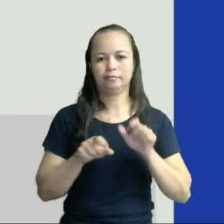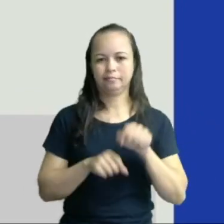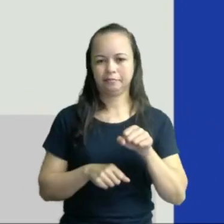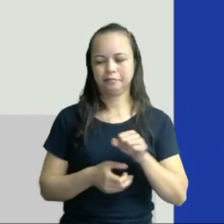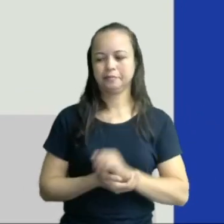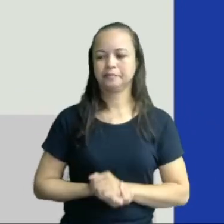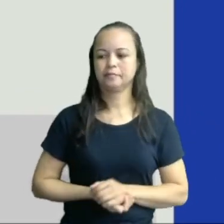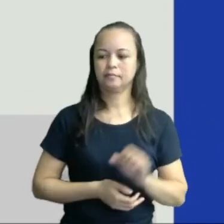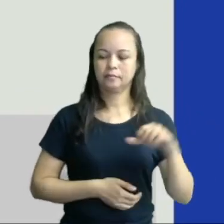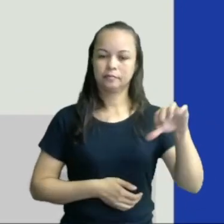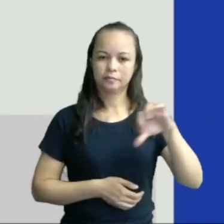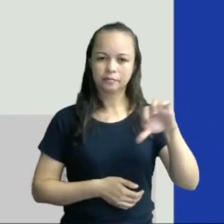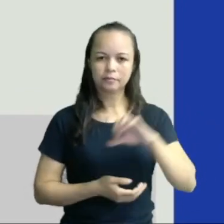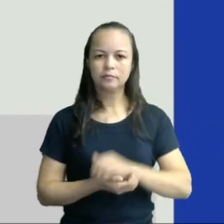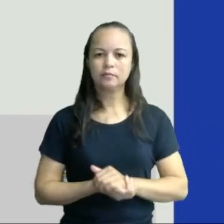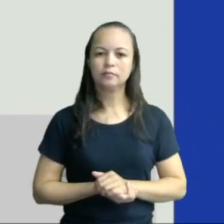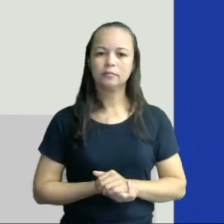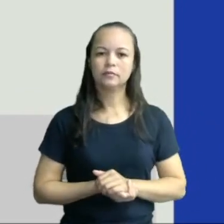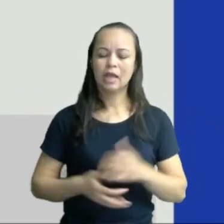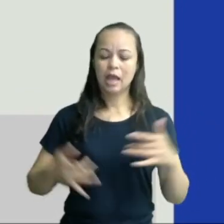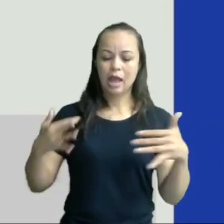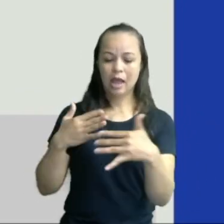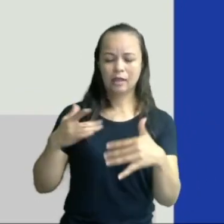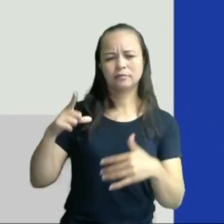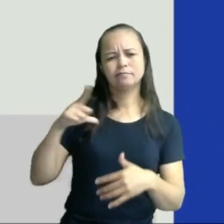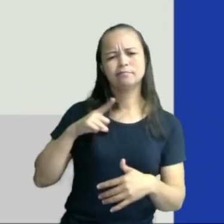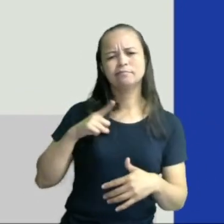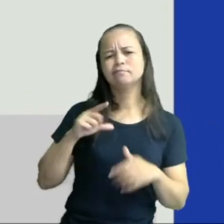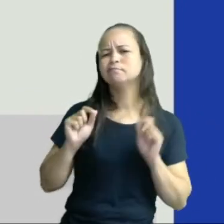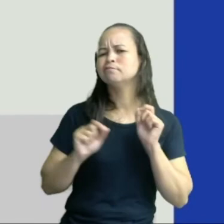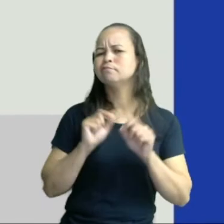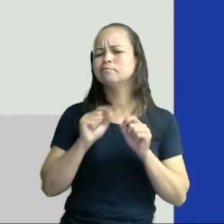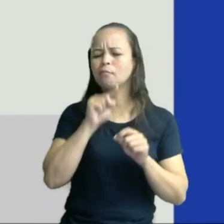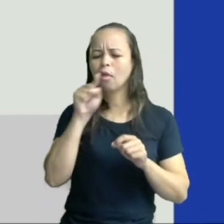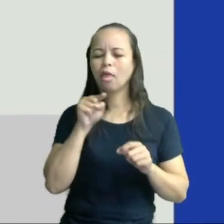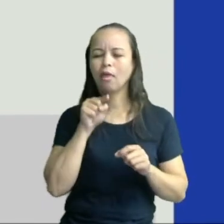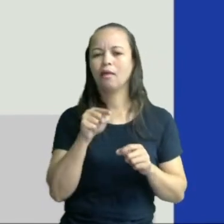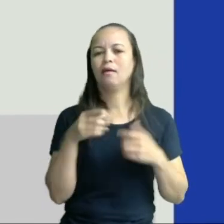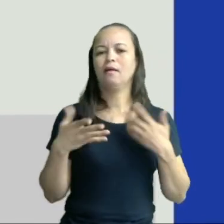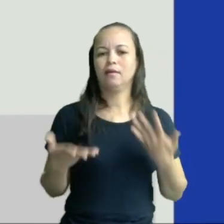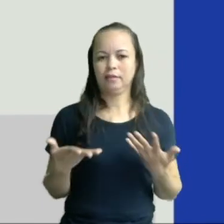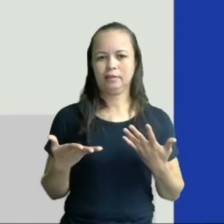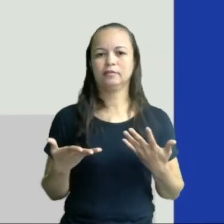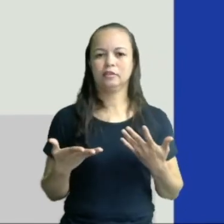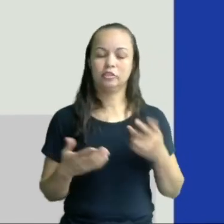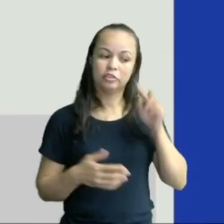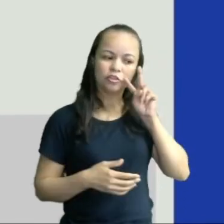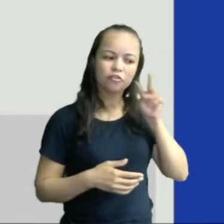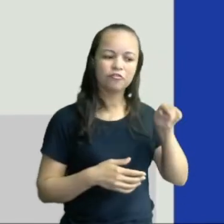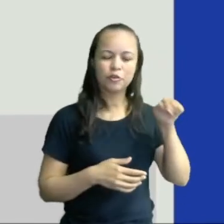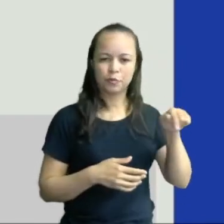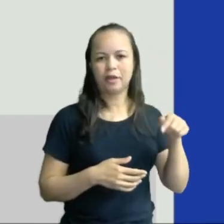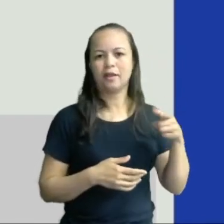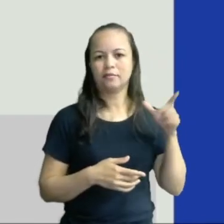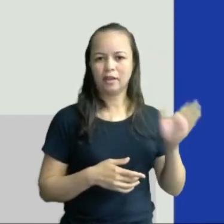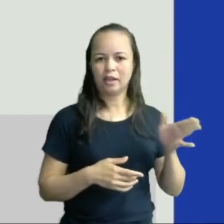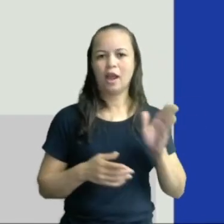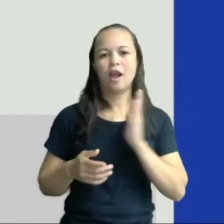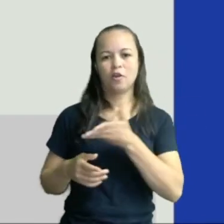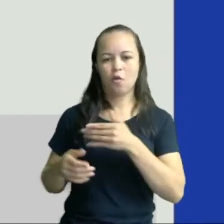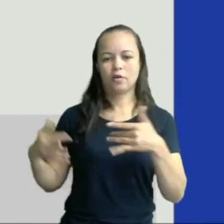questão. A cidade tem, olha, a gente viu o que o campo tem, agora vamos ver o que a cidade tem, né?